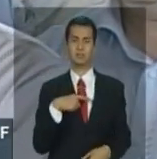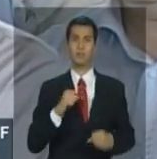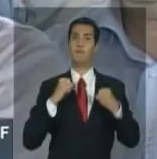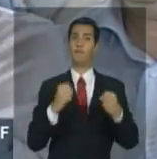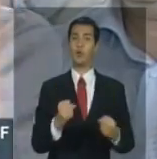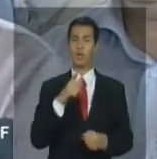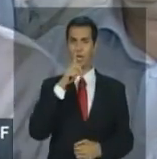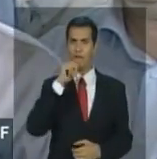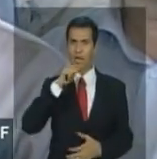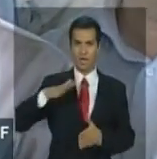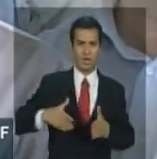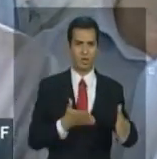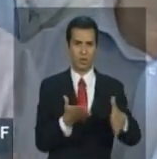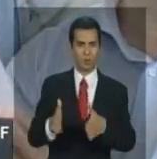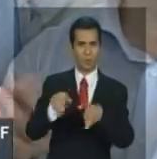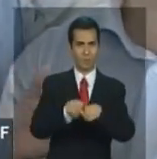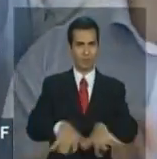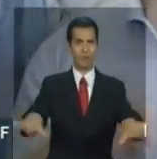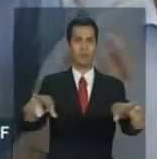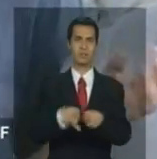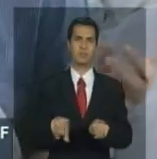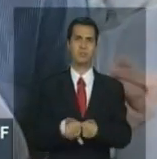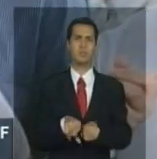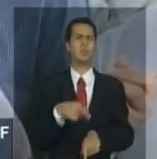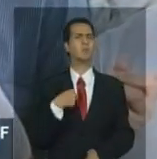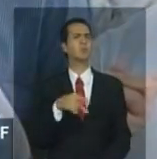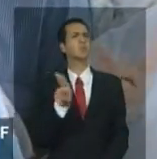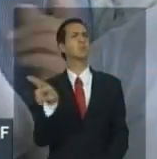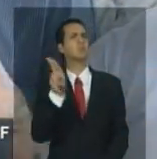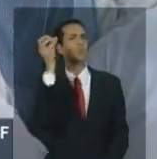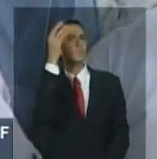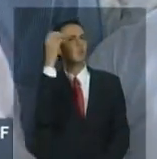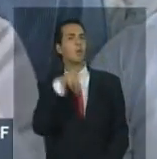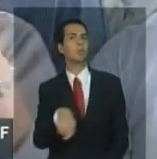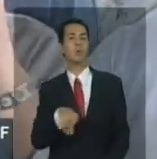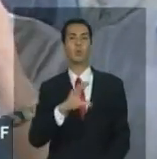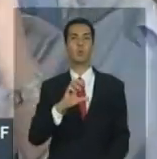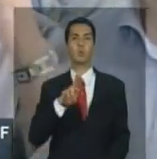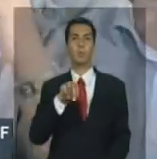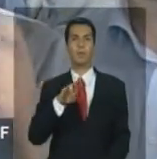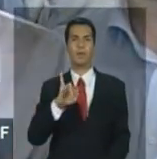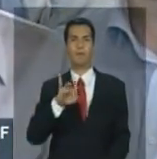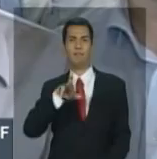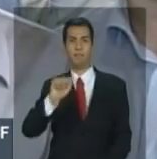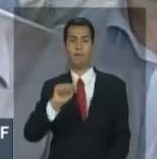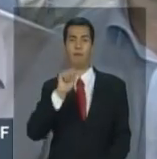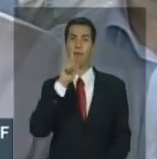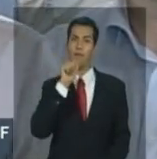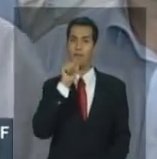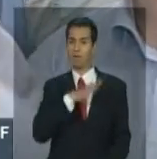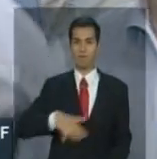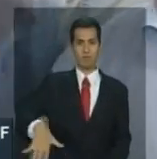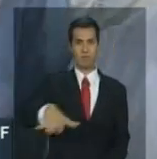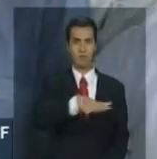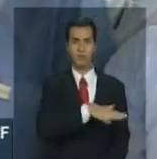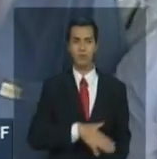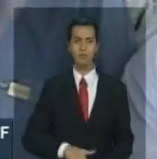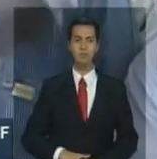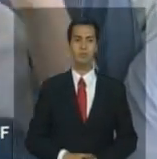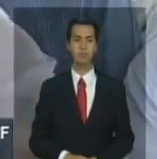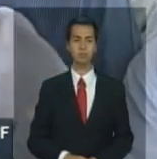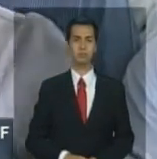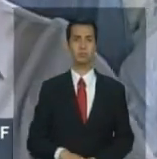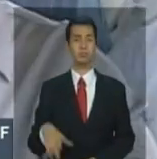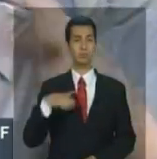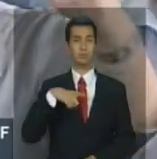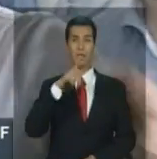hídrico fantástico. Como é que chama, governador? Cumeeira. Eu gostei da Cumeeira das Águas. Caixa d'água. Que